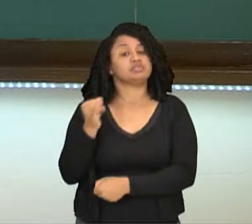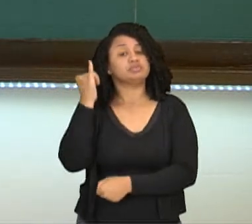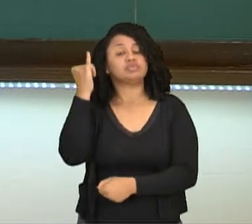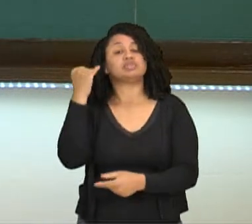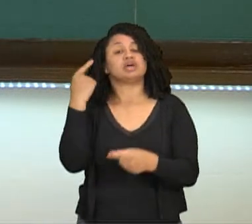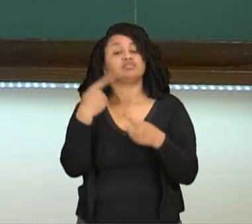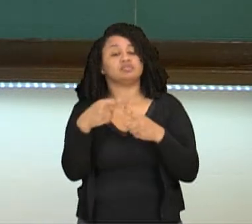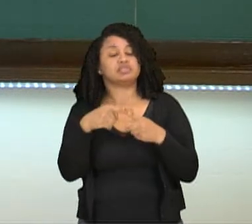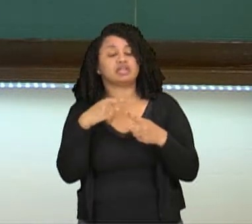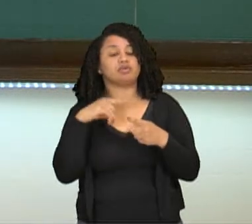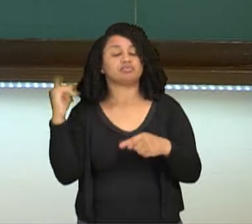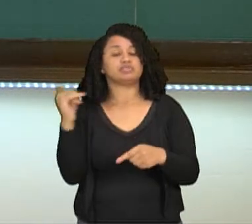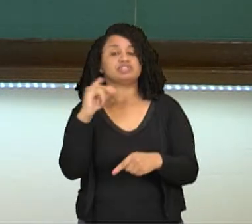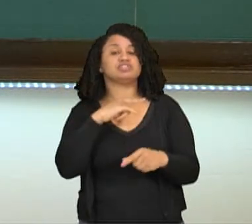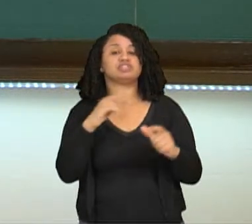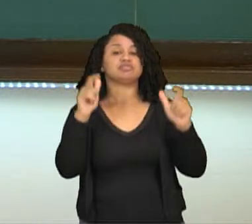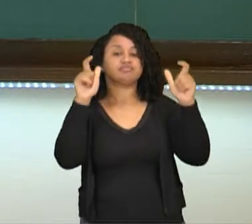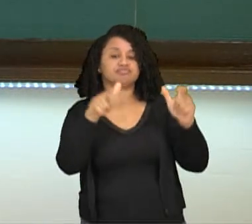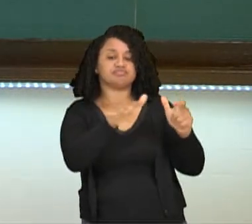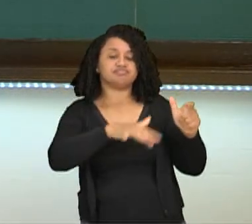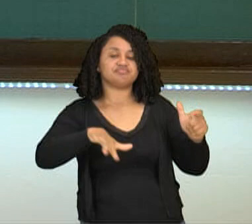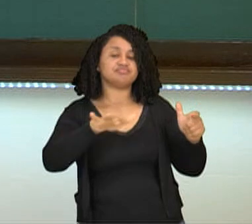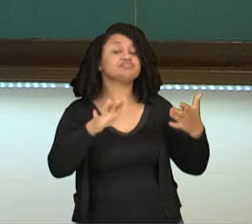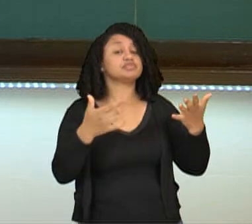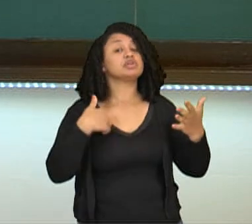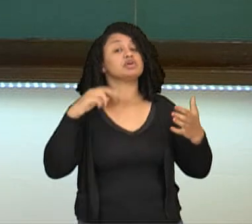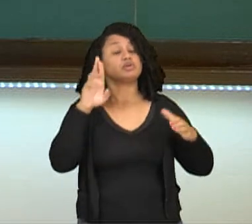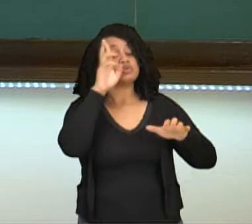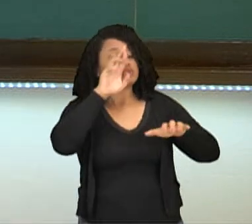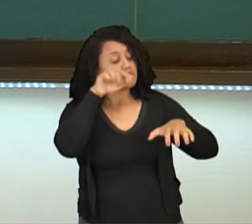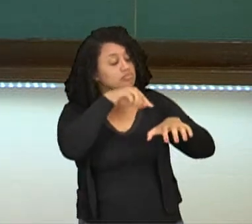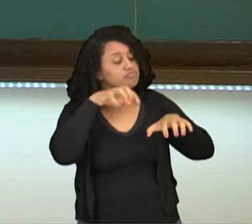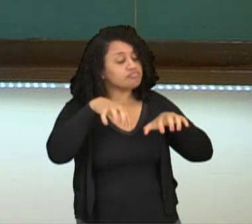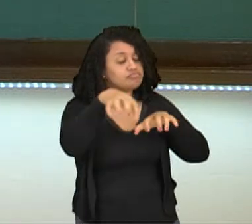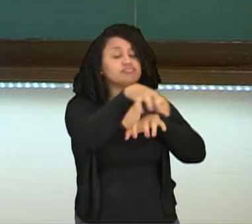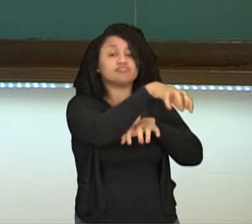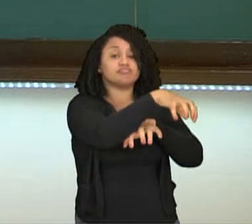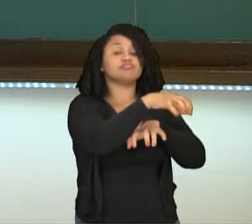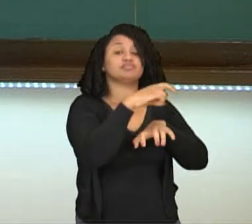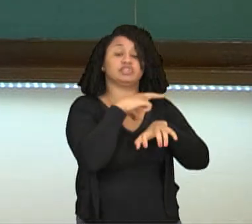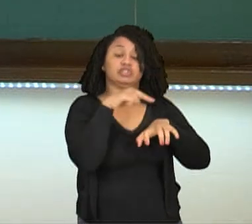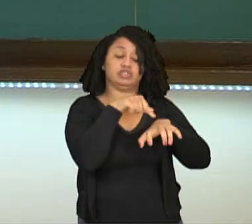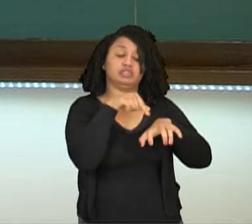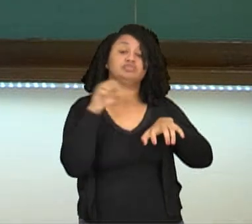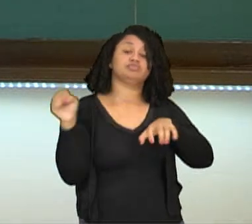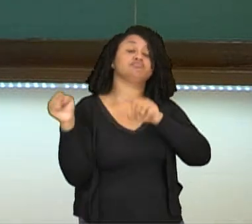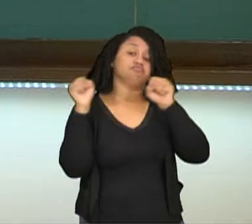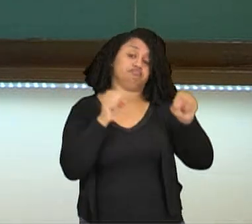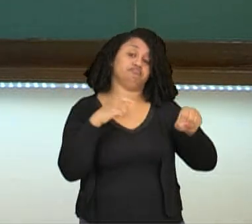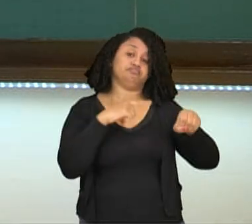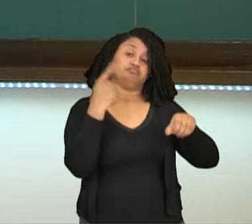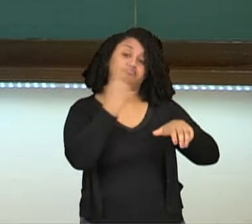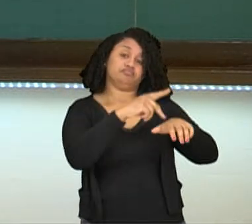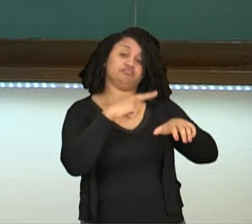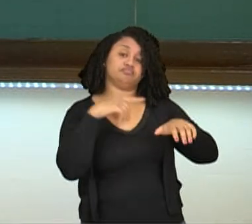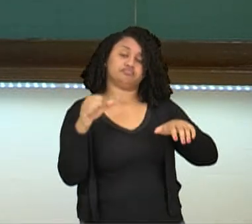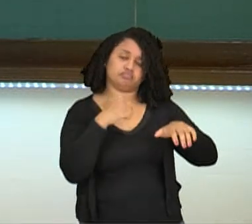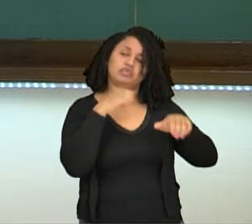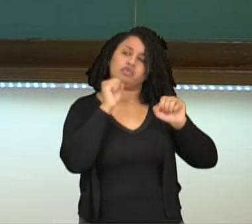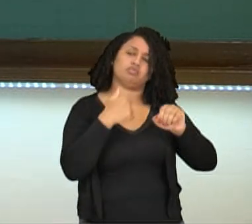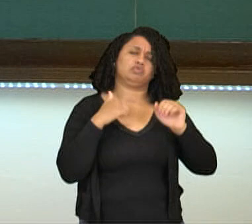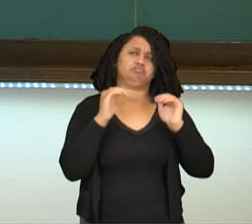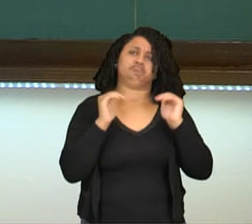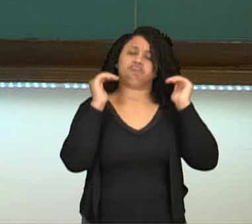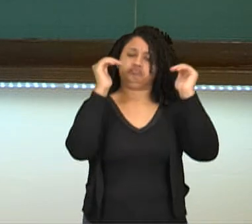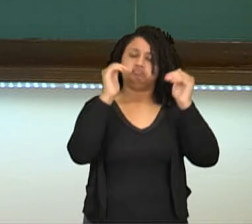ter terras. Então são os senhores feudais que tinham mais poder. Esses senhores feudais poderiam ser da